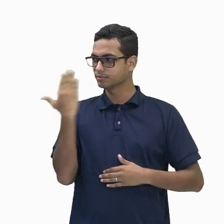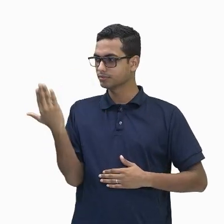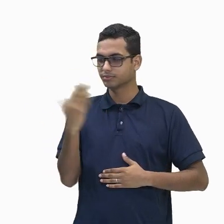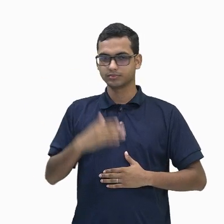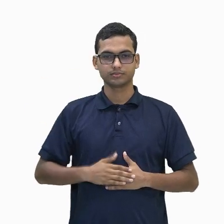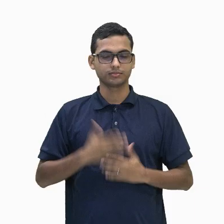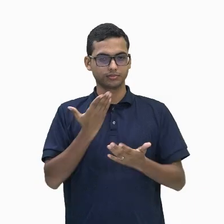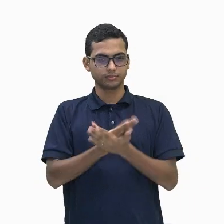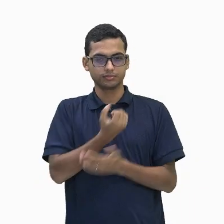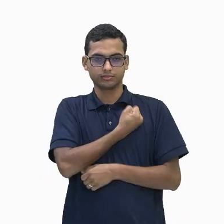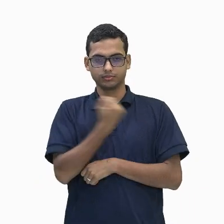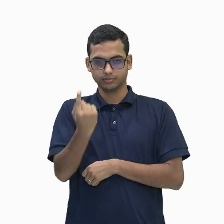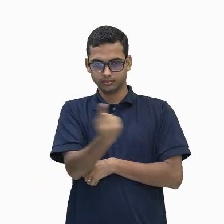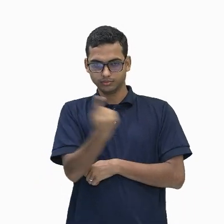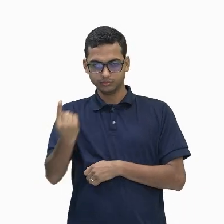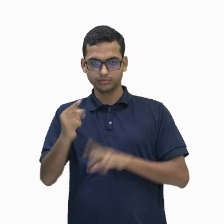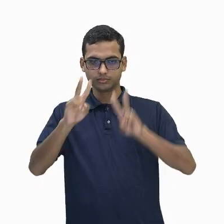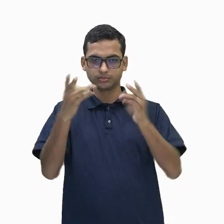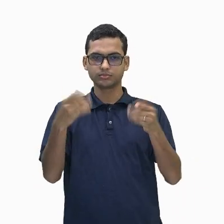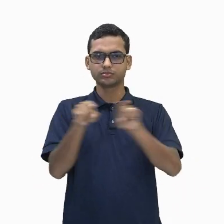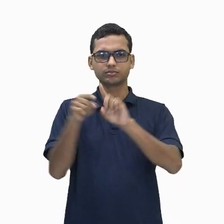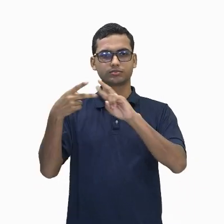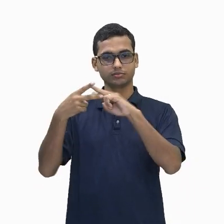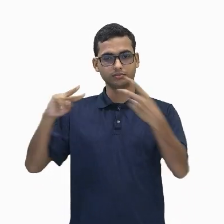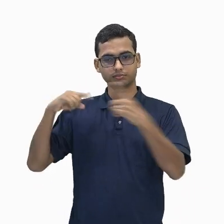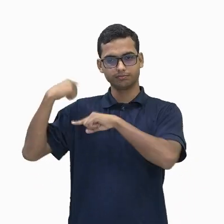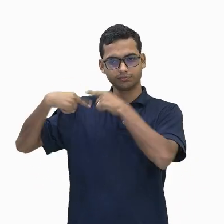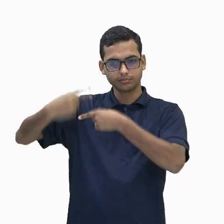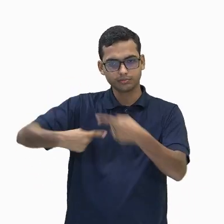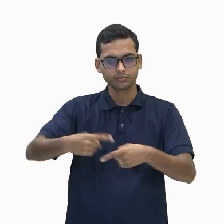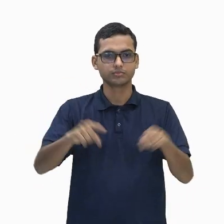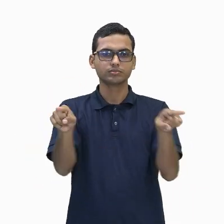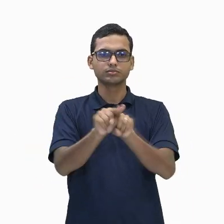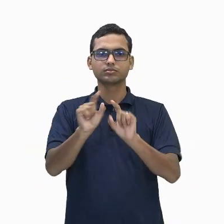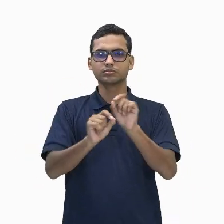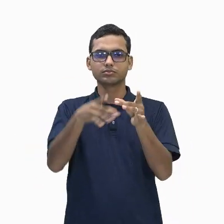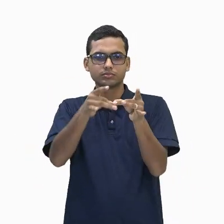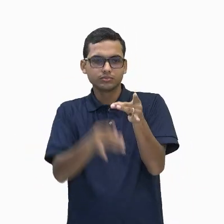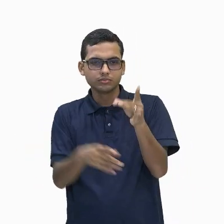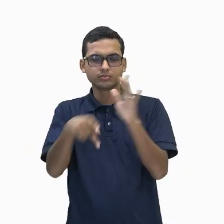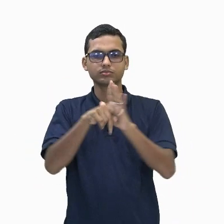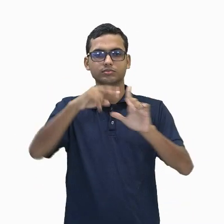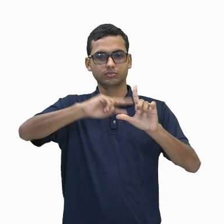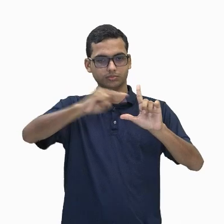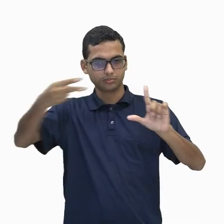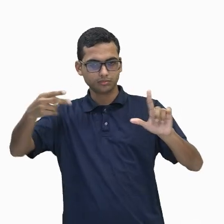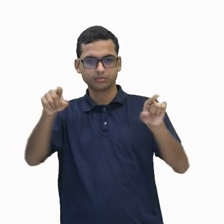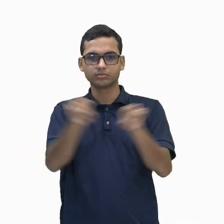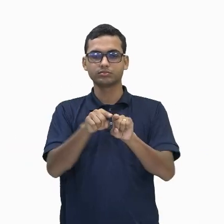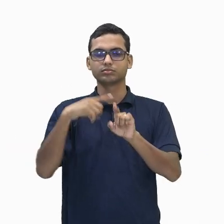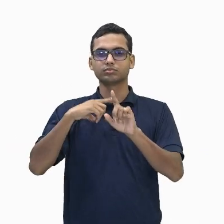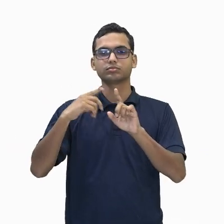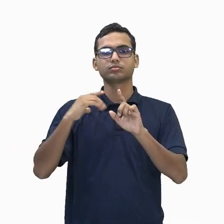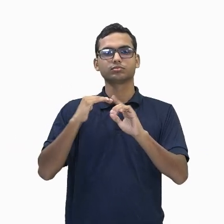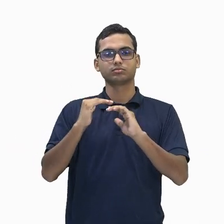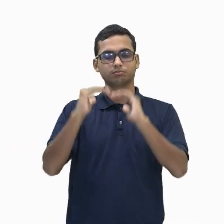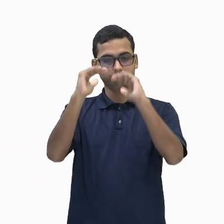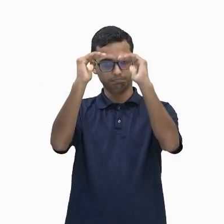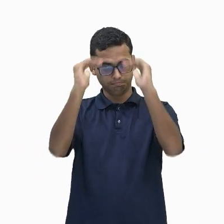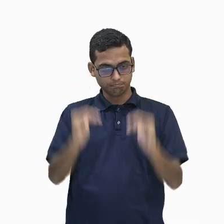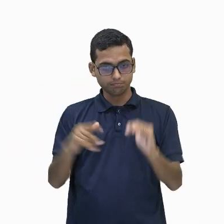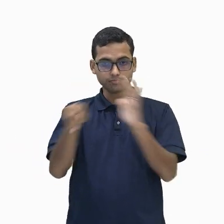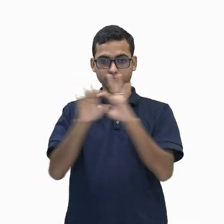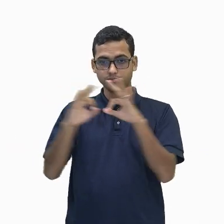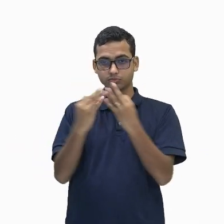Aula 11, objeto de conhecimento, hereditariedade. Detalhamento, heredograma e árvores genealógicas. Relações